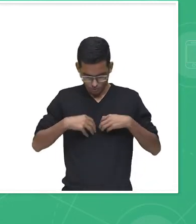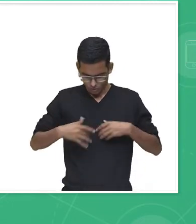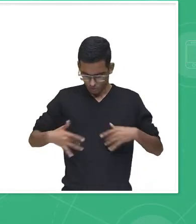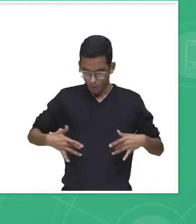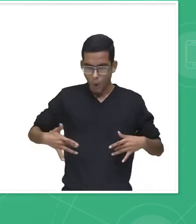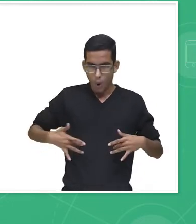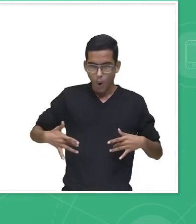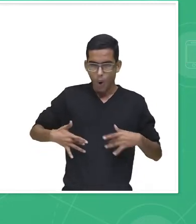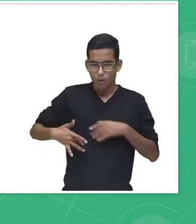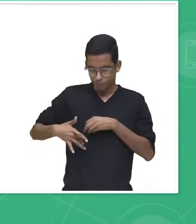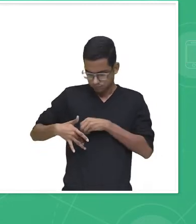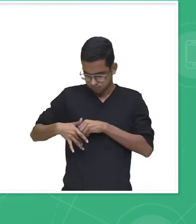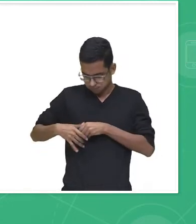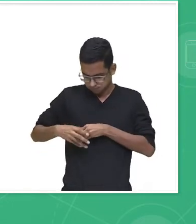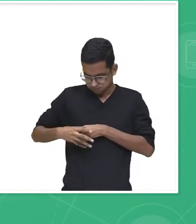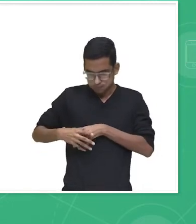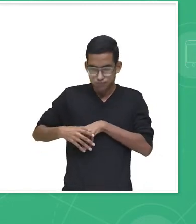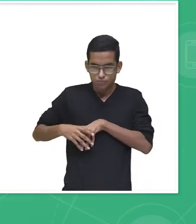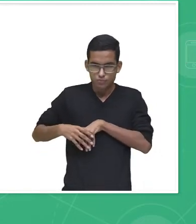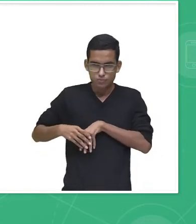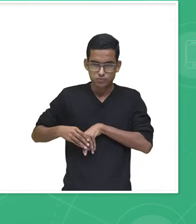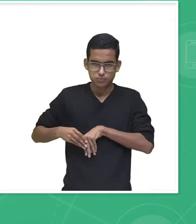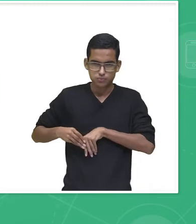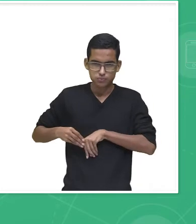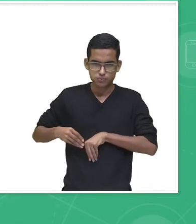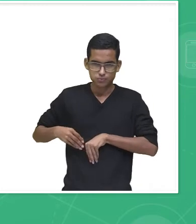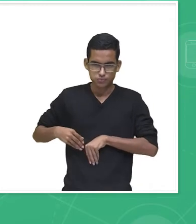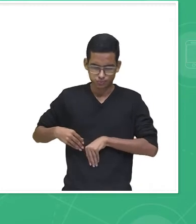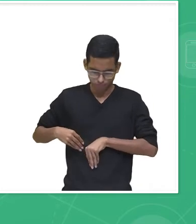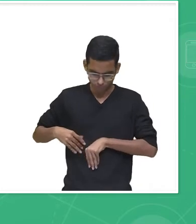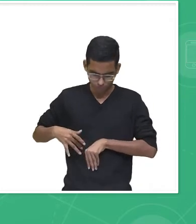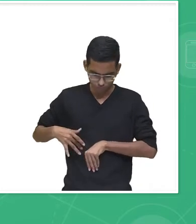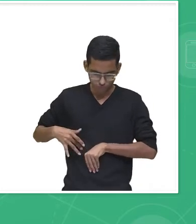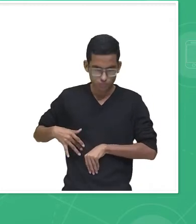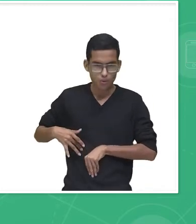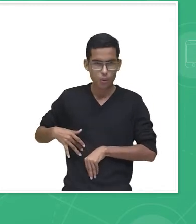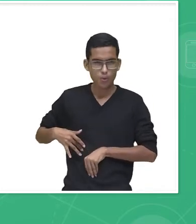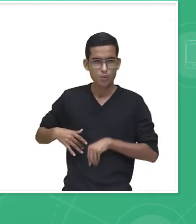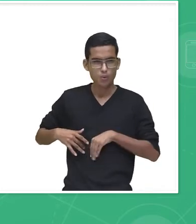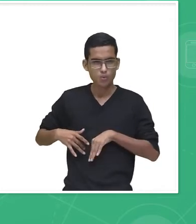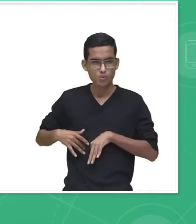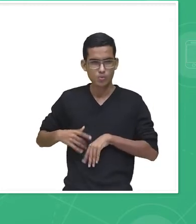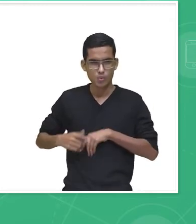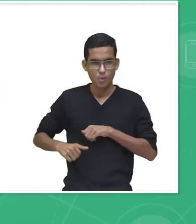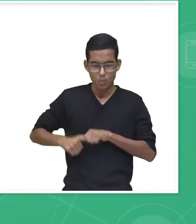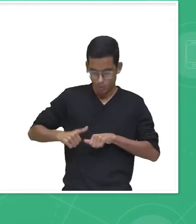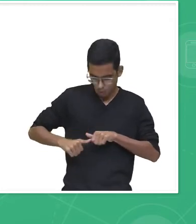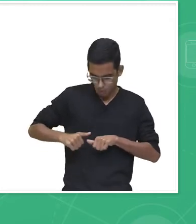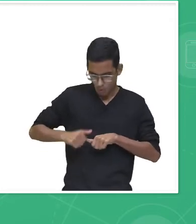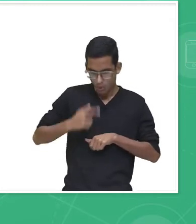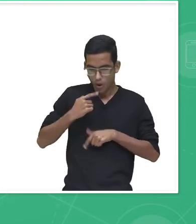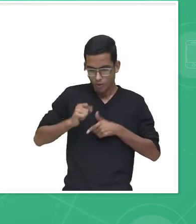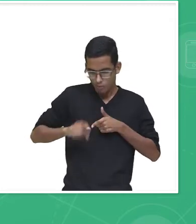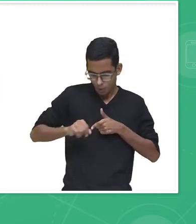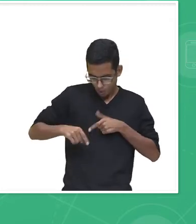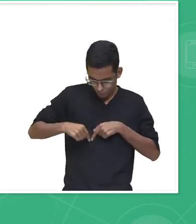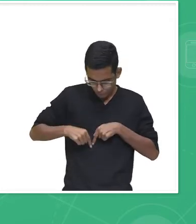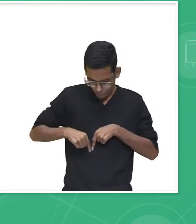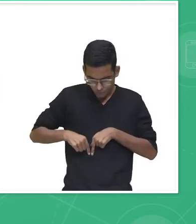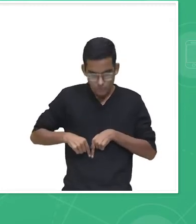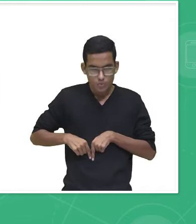está correndo ali a formação de urina pouco a pouco e aí que acontece os ureteres conduzem a urina